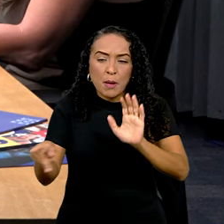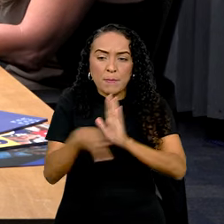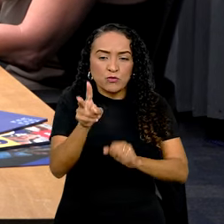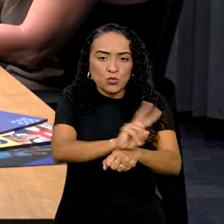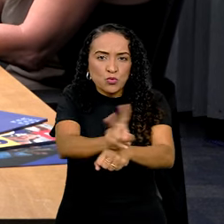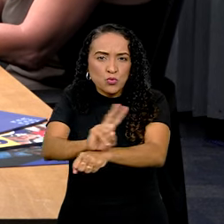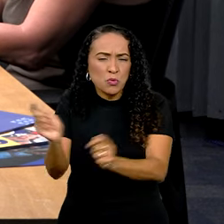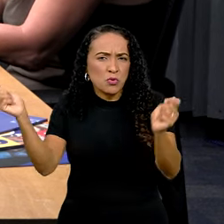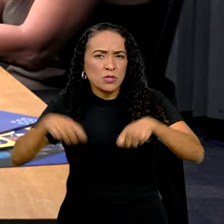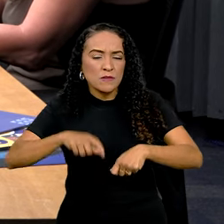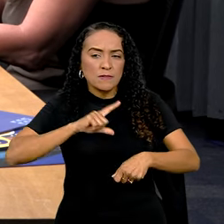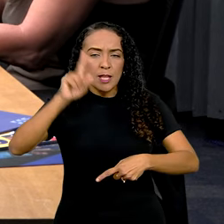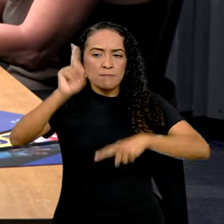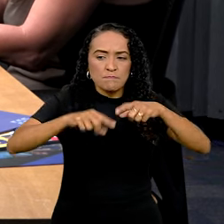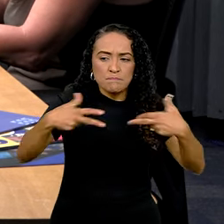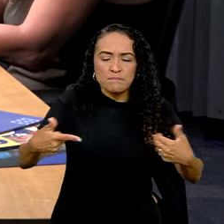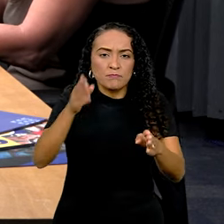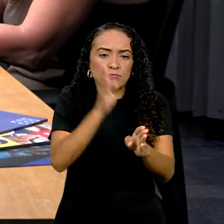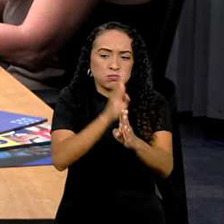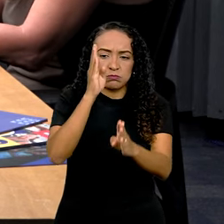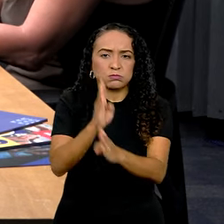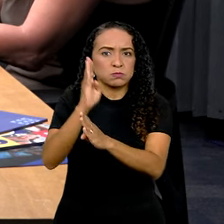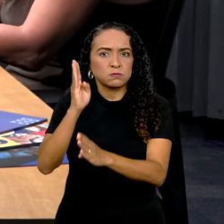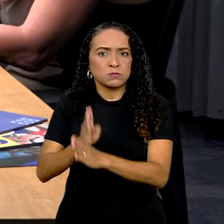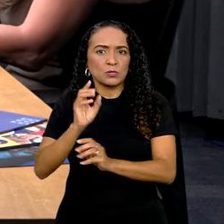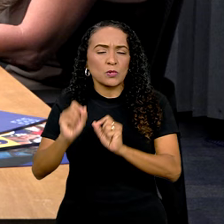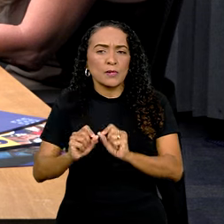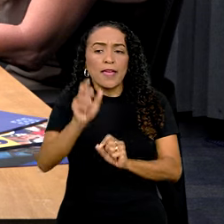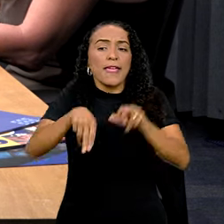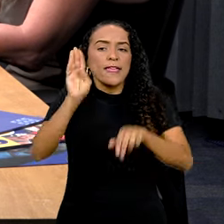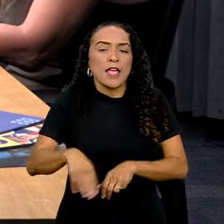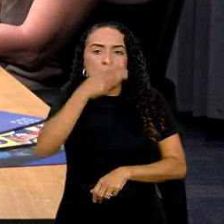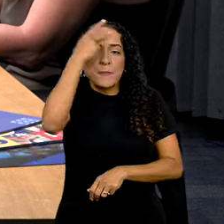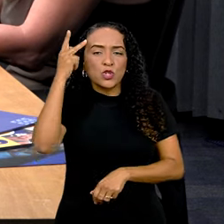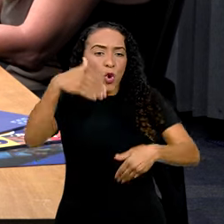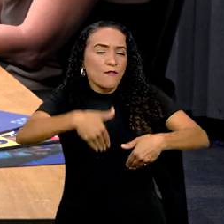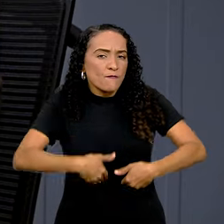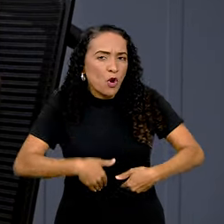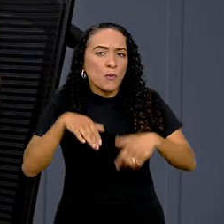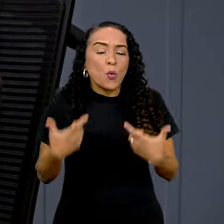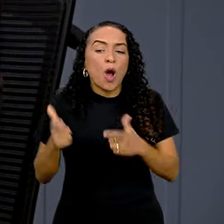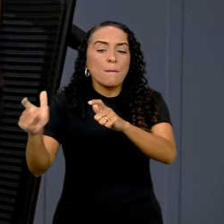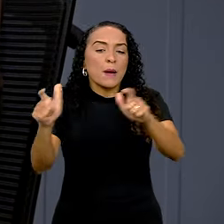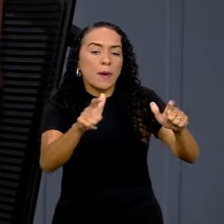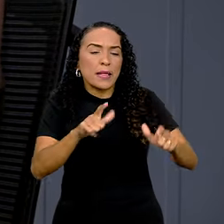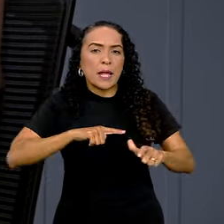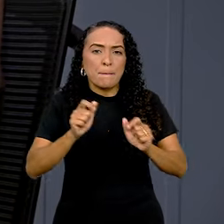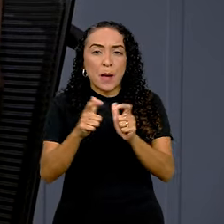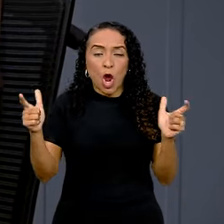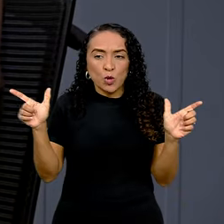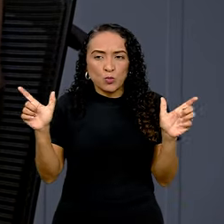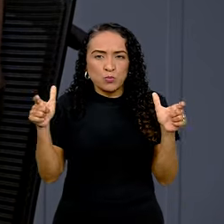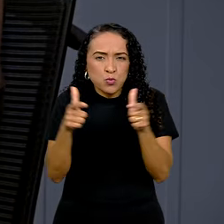vigilância para que a gente possa ter instrumentos de identificar quem são as pessoas que passam fome Quais são os territórios que a gente tem